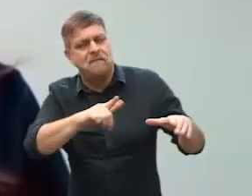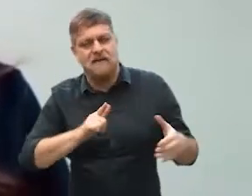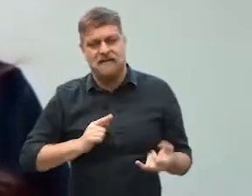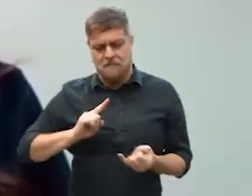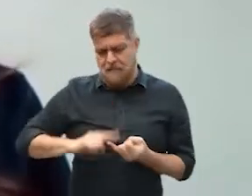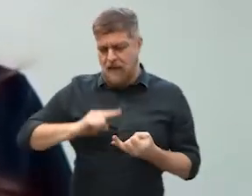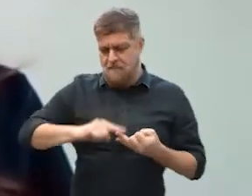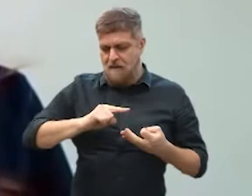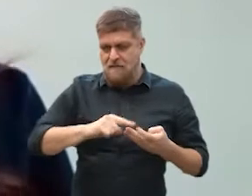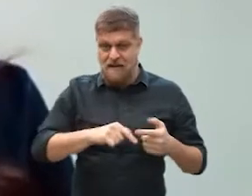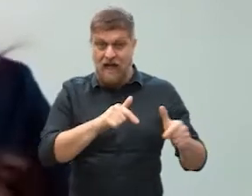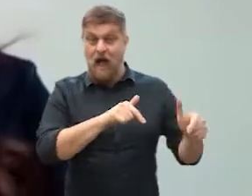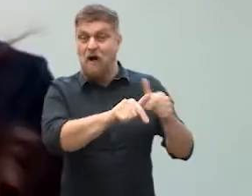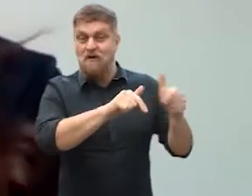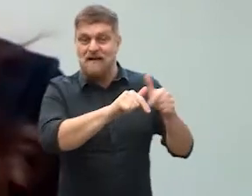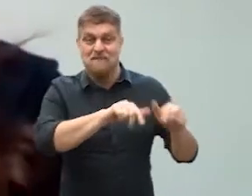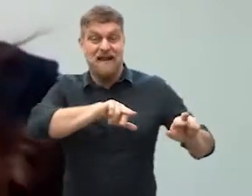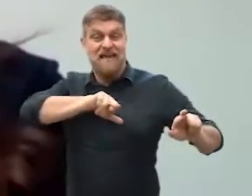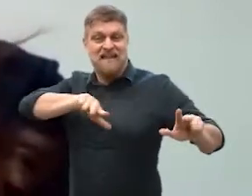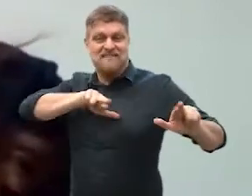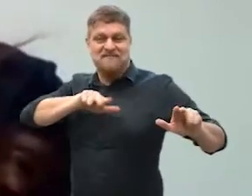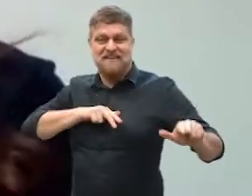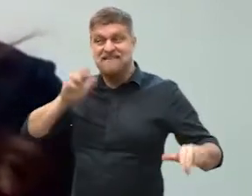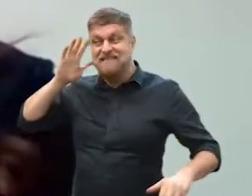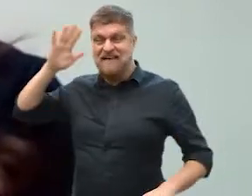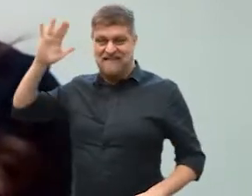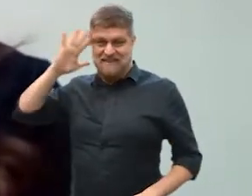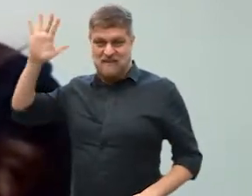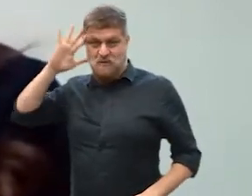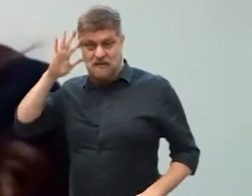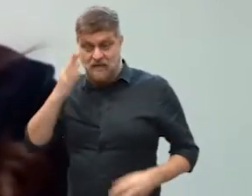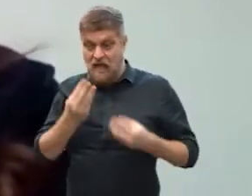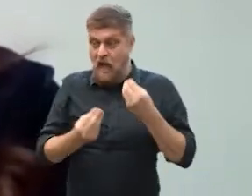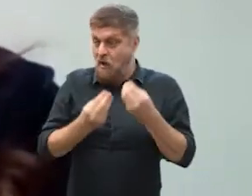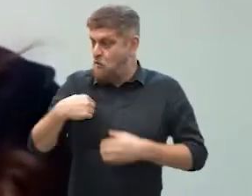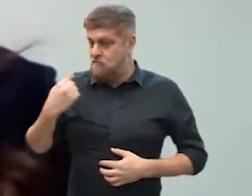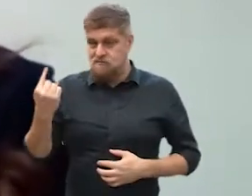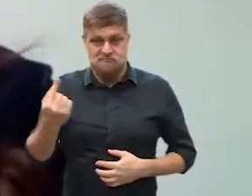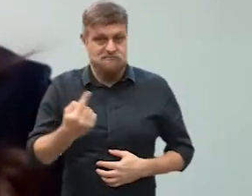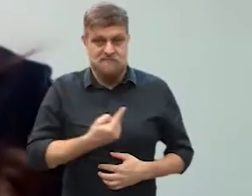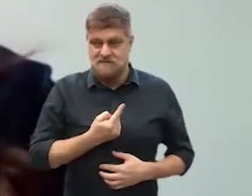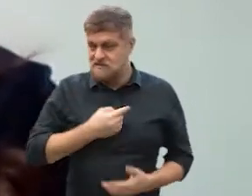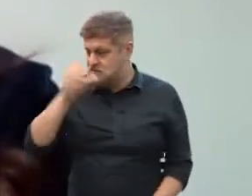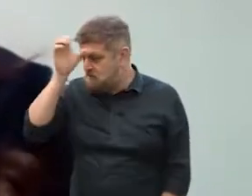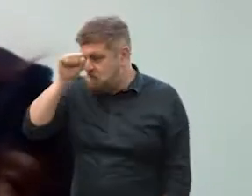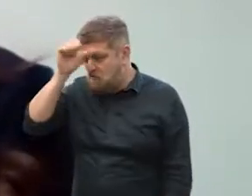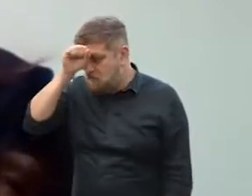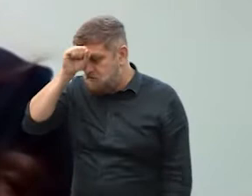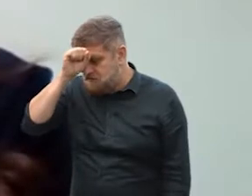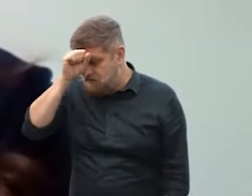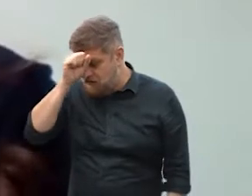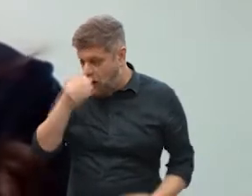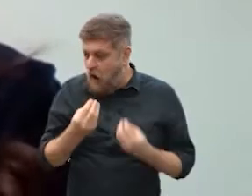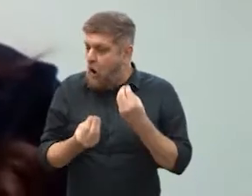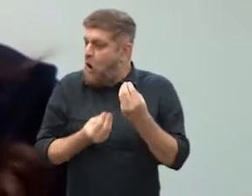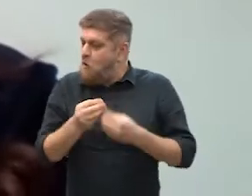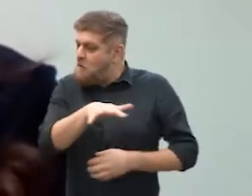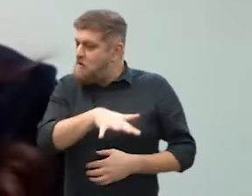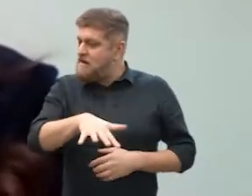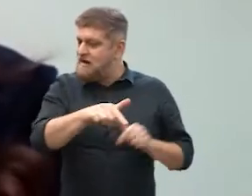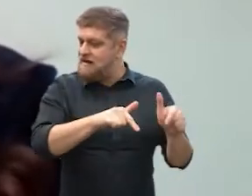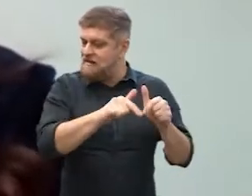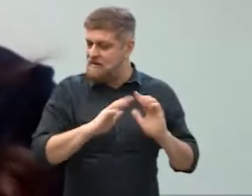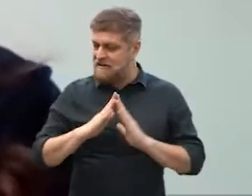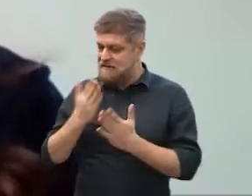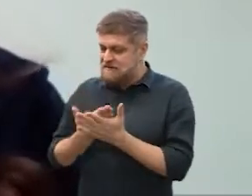resolver problemas de uma forma criativa, mas como que a gente vai fazer isso se a gente não via muito isso, não aprendia muito sobre isso quando a gente